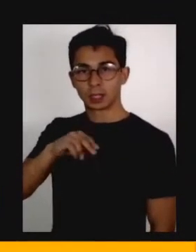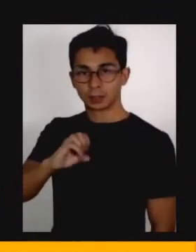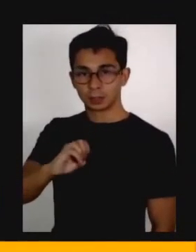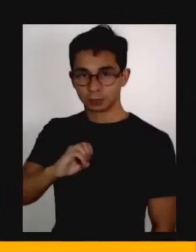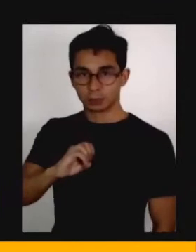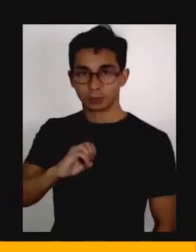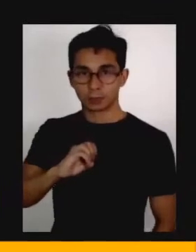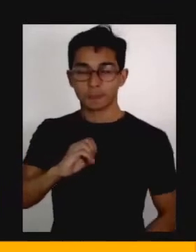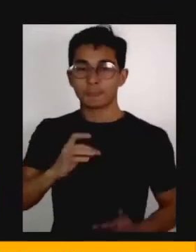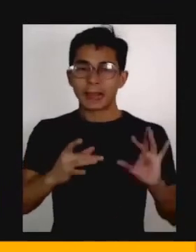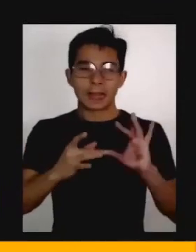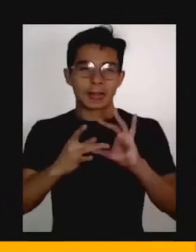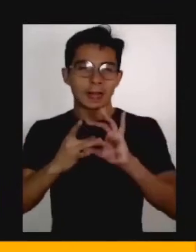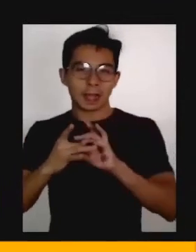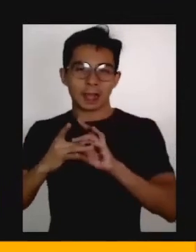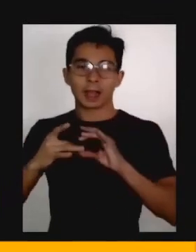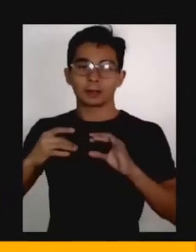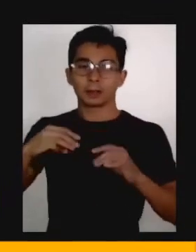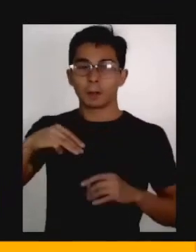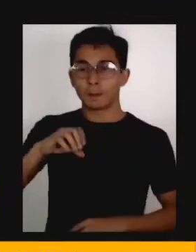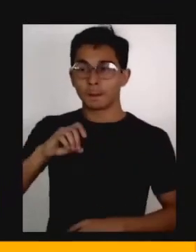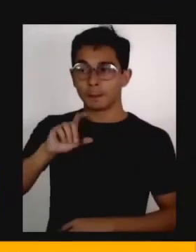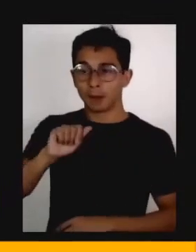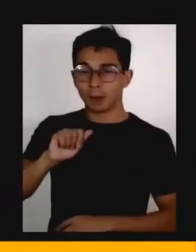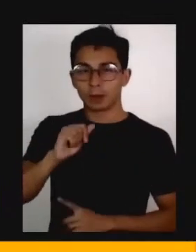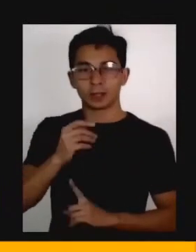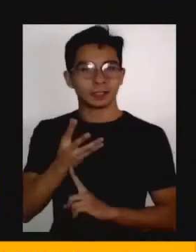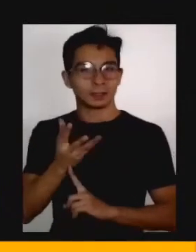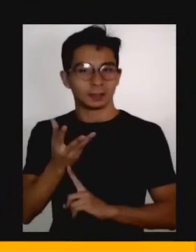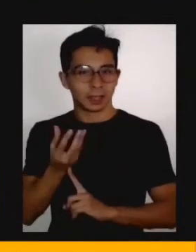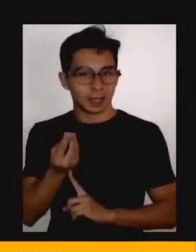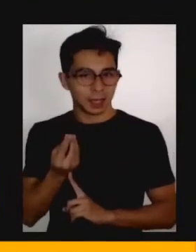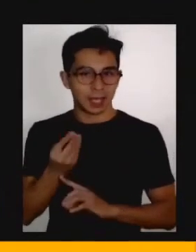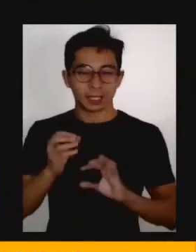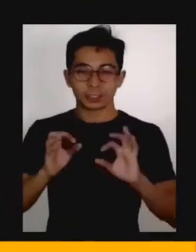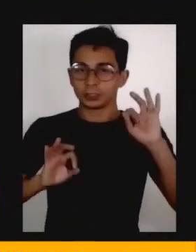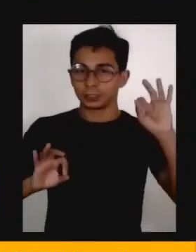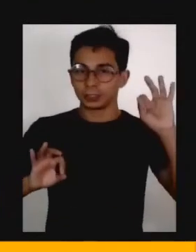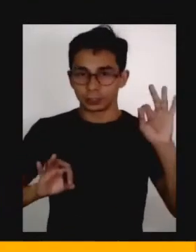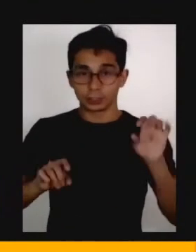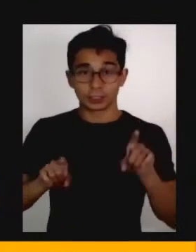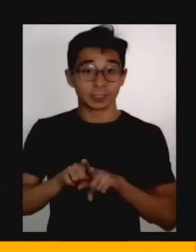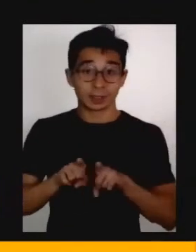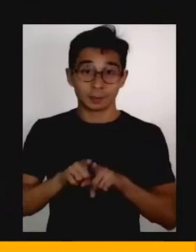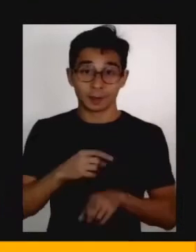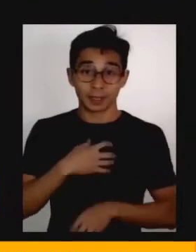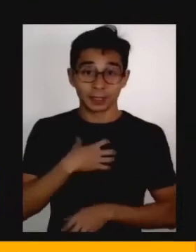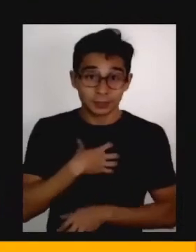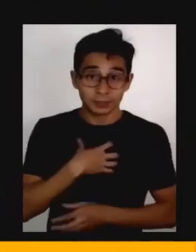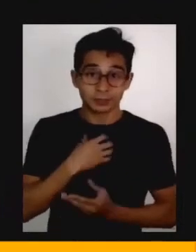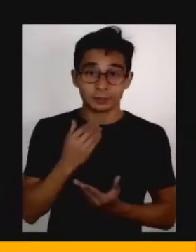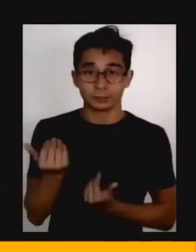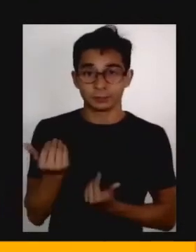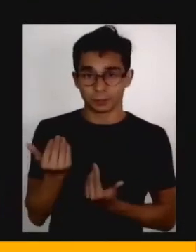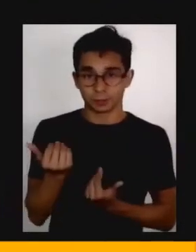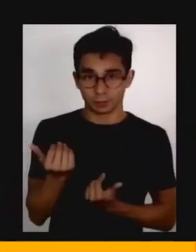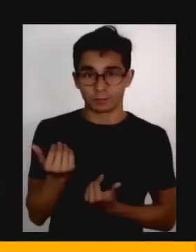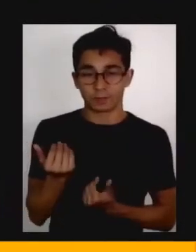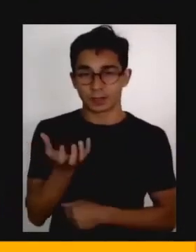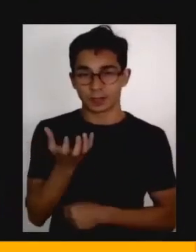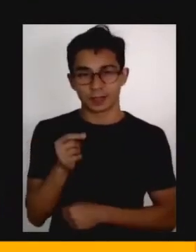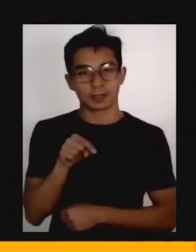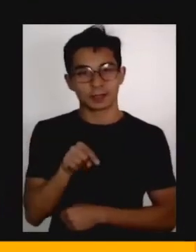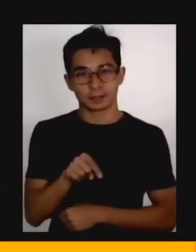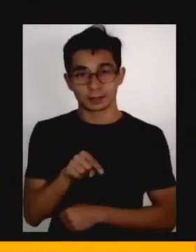com arte, num contexto bastante elegante, mas também jovem. E aí a gente aproveitou um